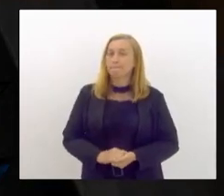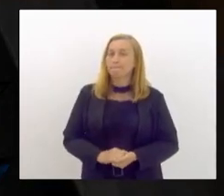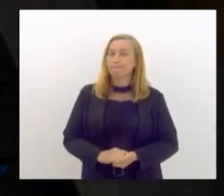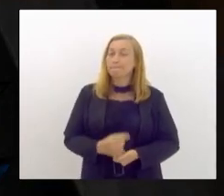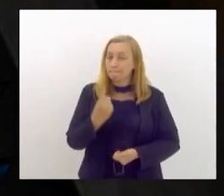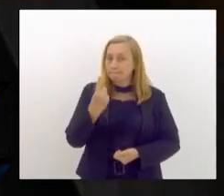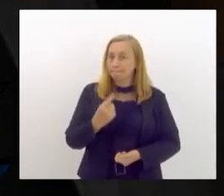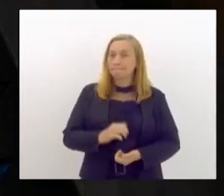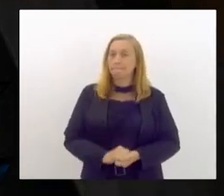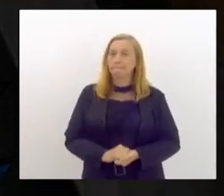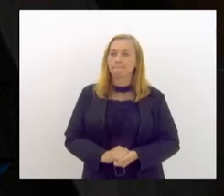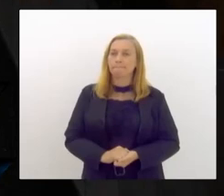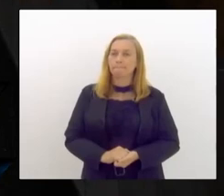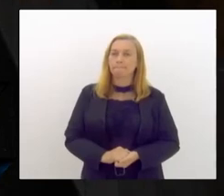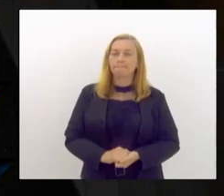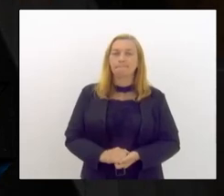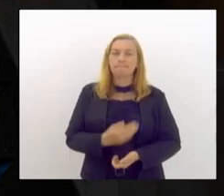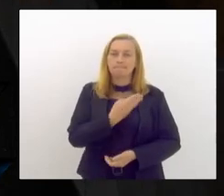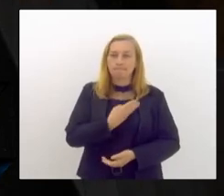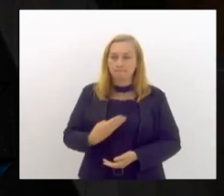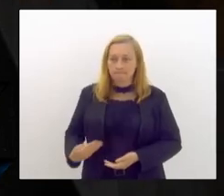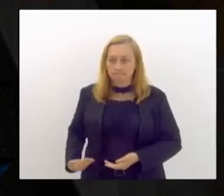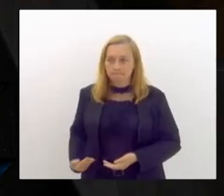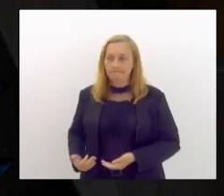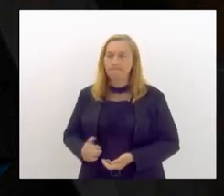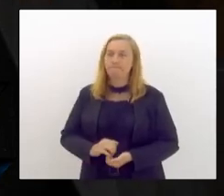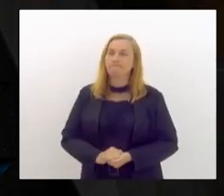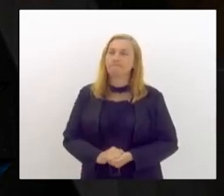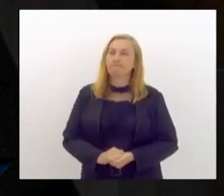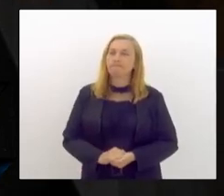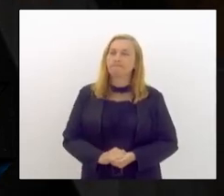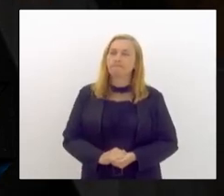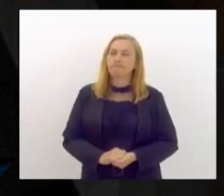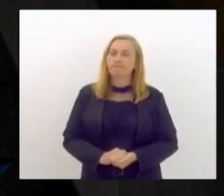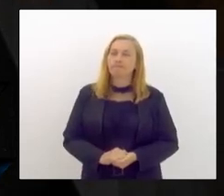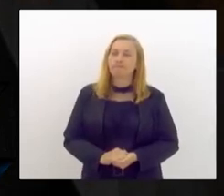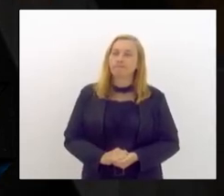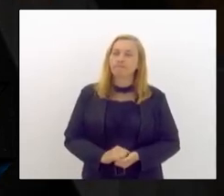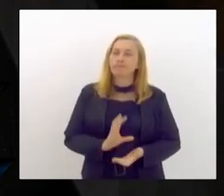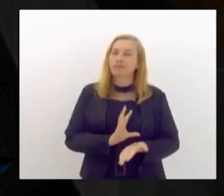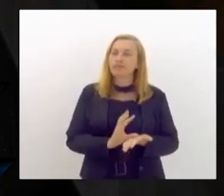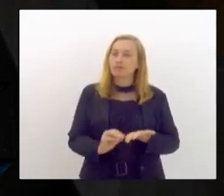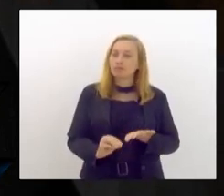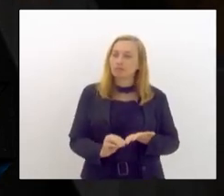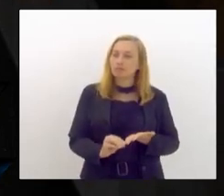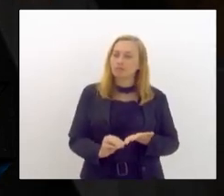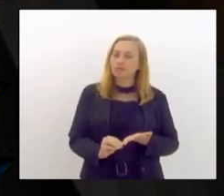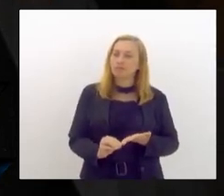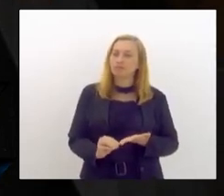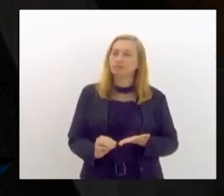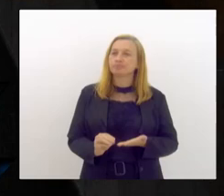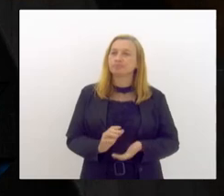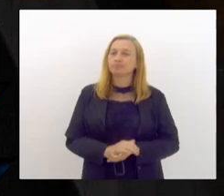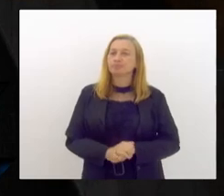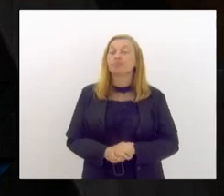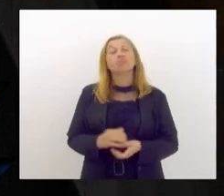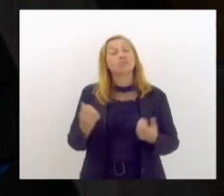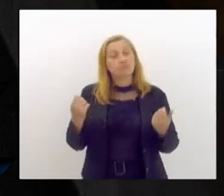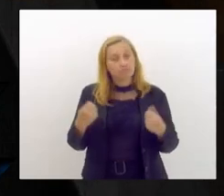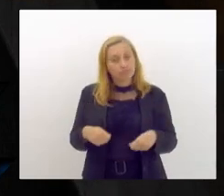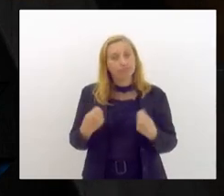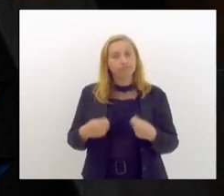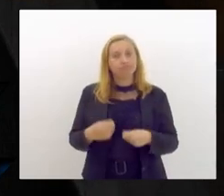um, os governantes coloquem nas suas pautas ambientais que